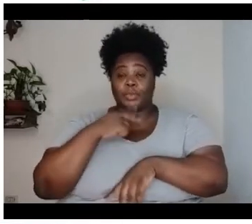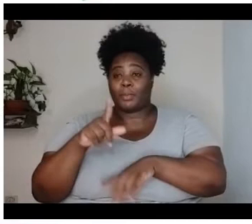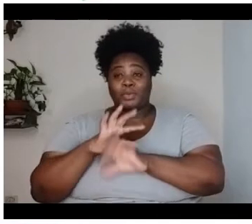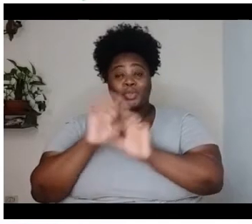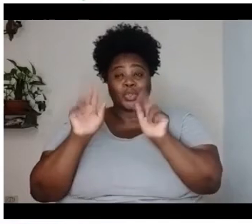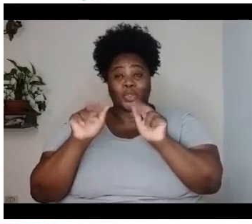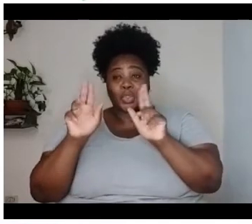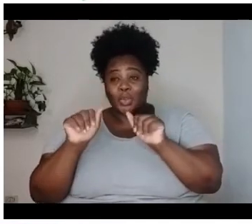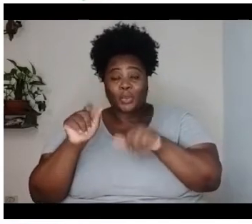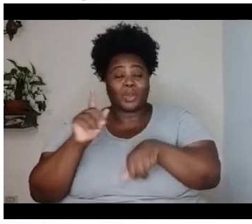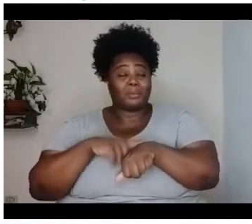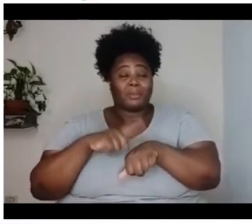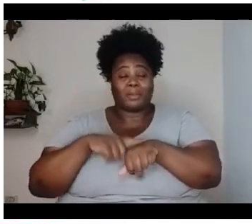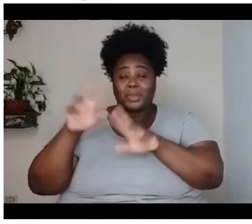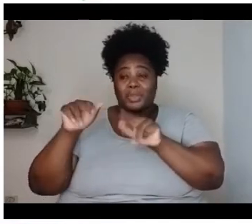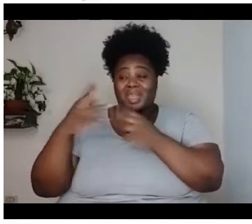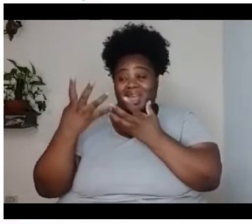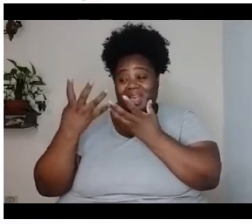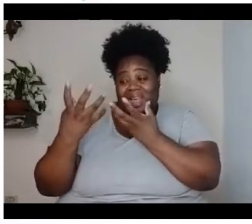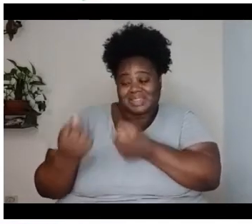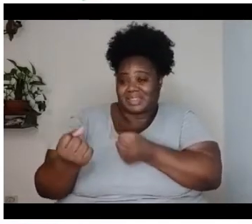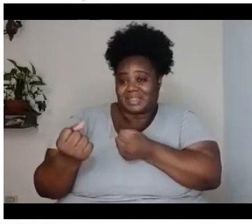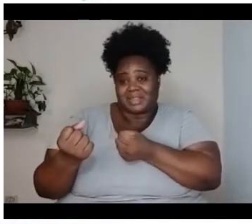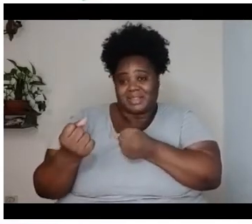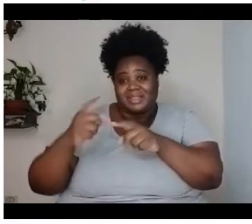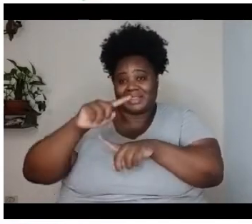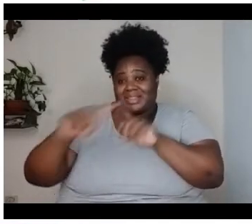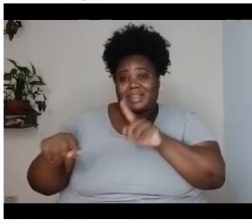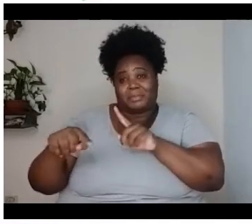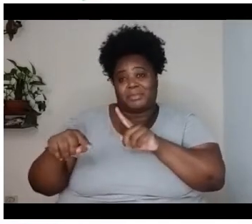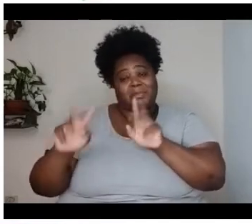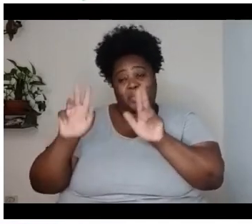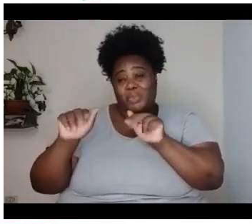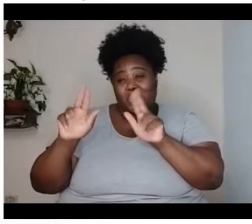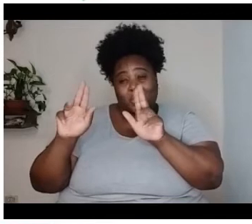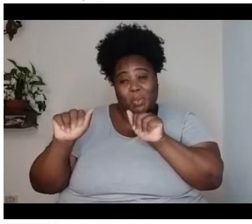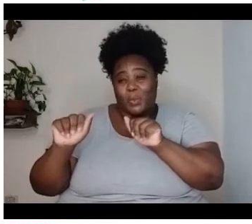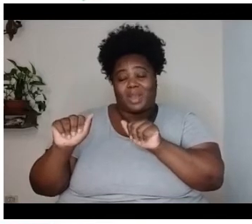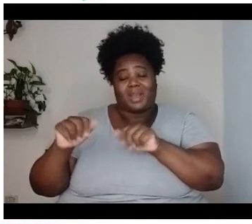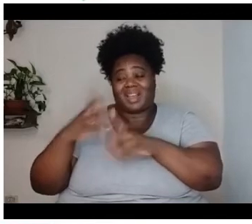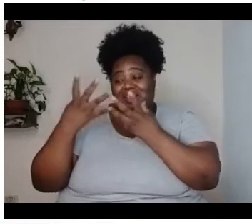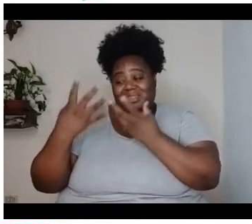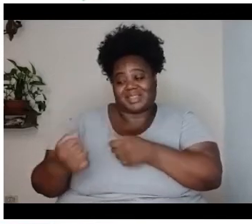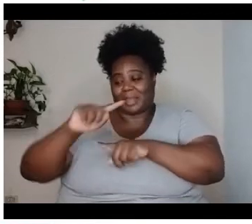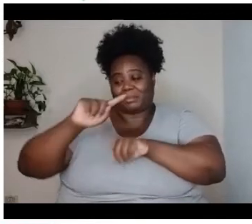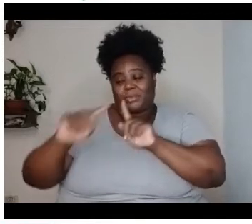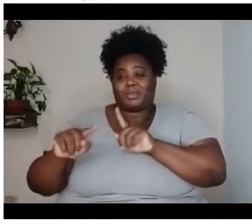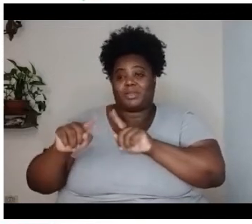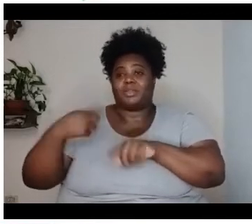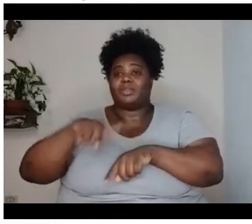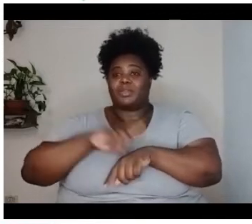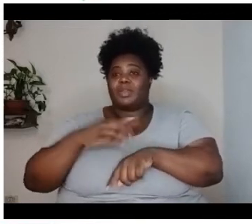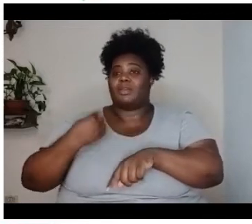nenhum momento, aceitar qualquer tipo de censura, qualquer tipo de censura. Então, eu acho que nós estamos num